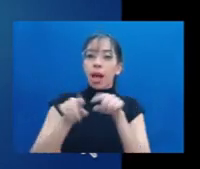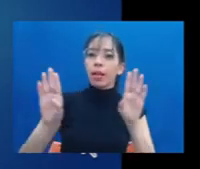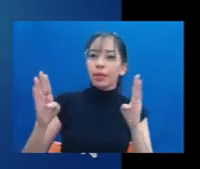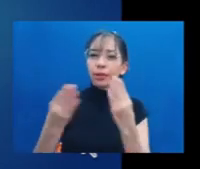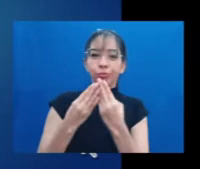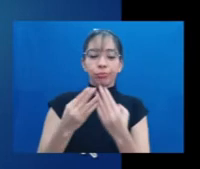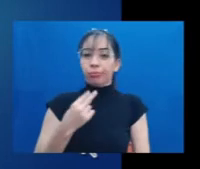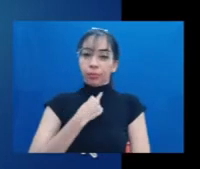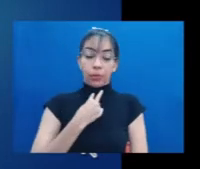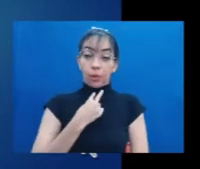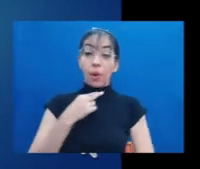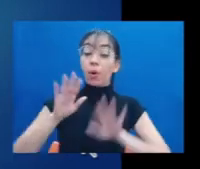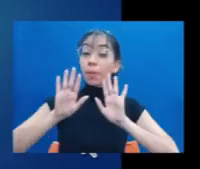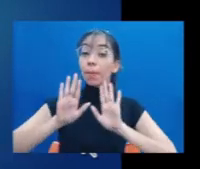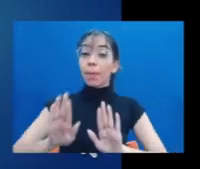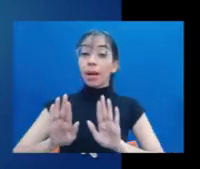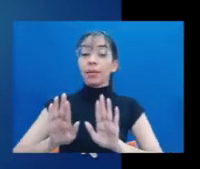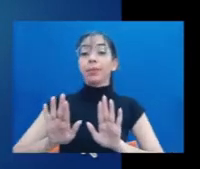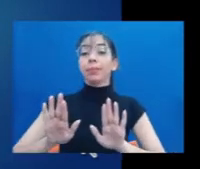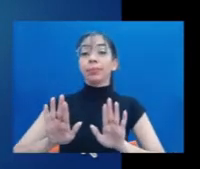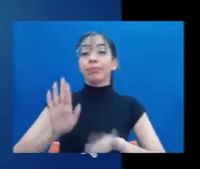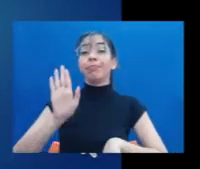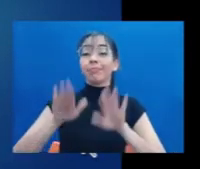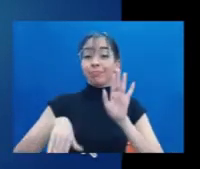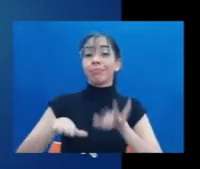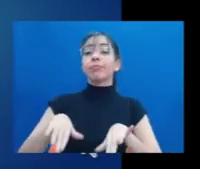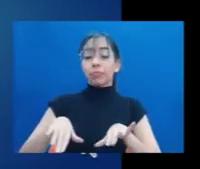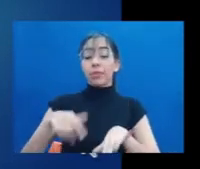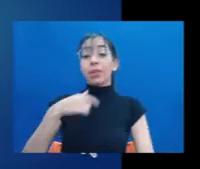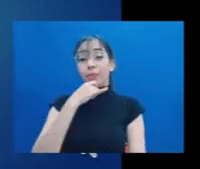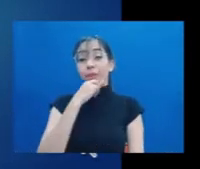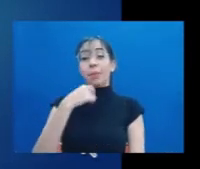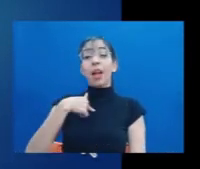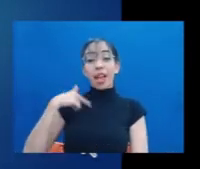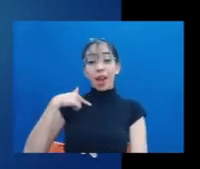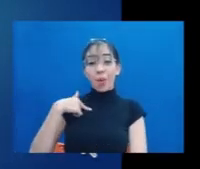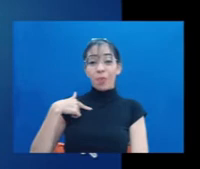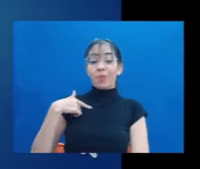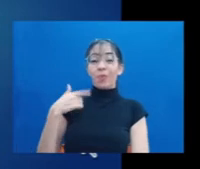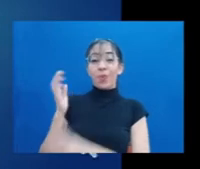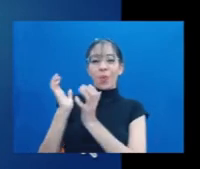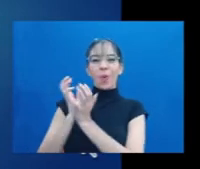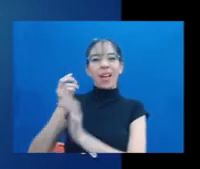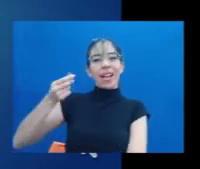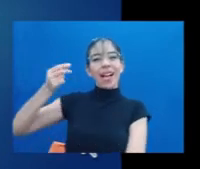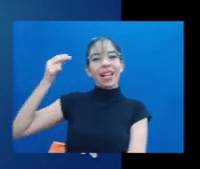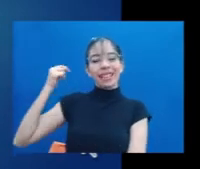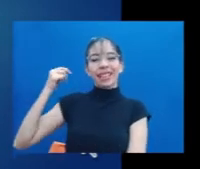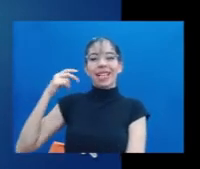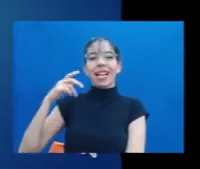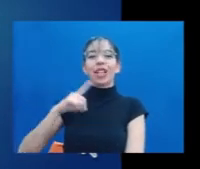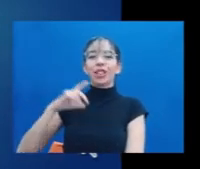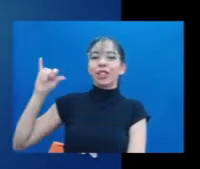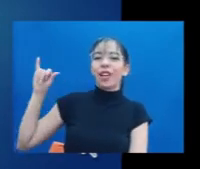aí fechados, né? Isso é proibido em muitos locais. Entretanto, eu sou da geração que as pessoas fumavam dentro